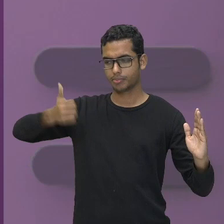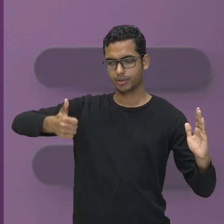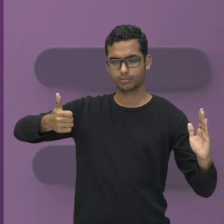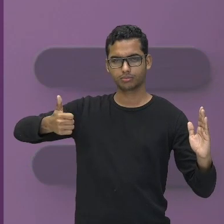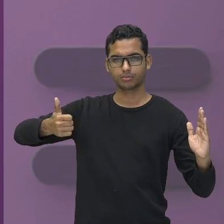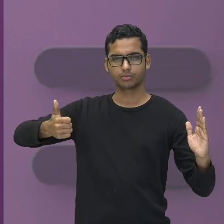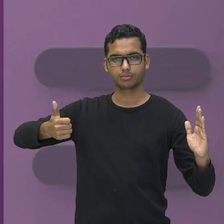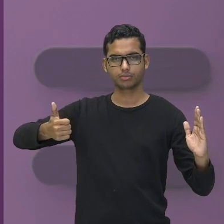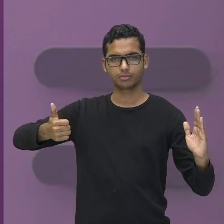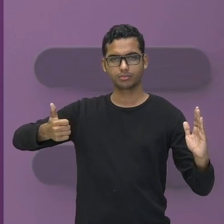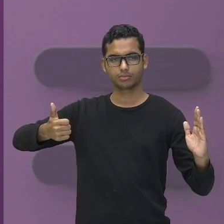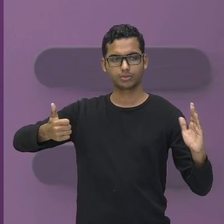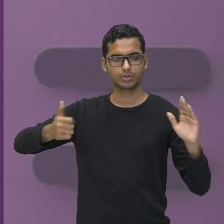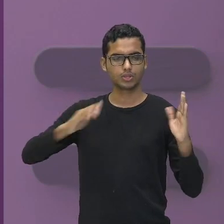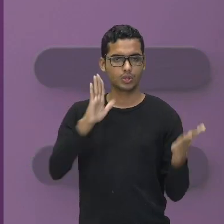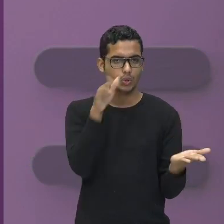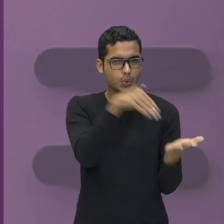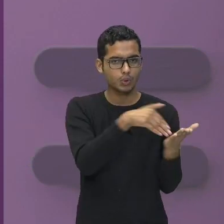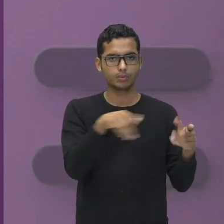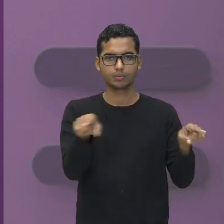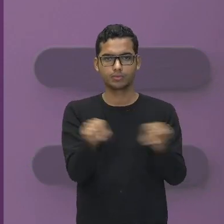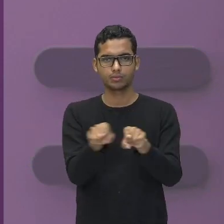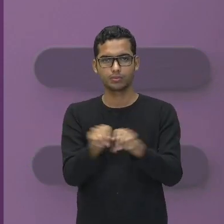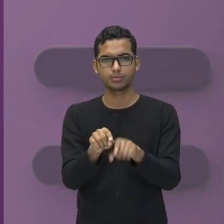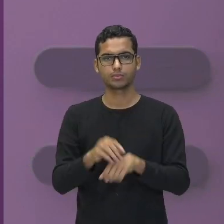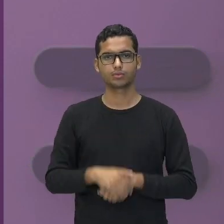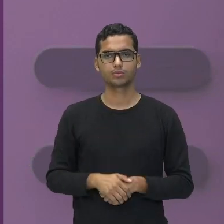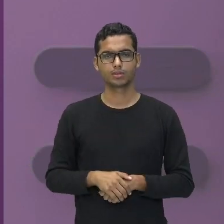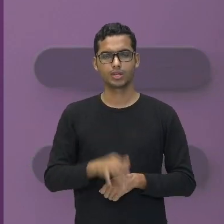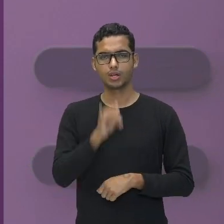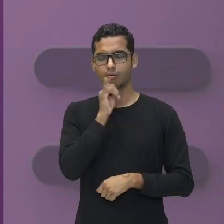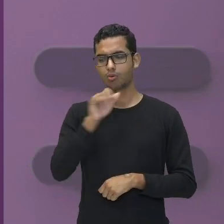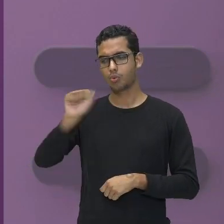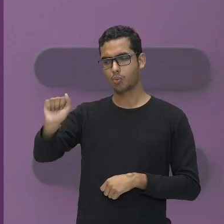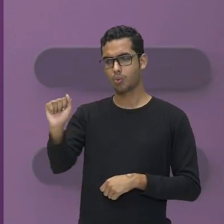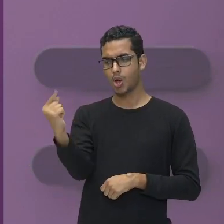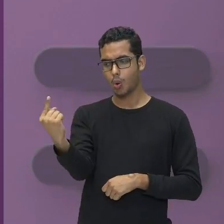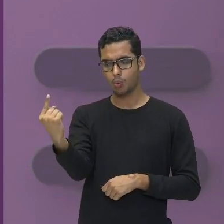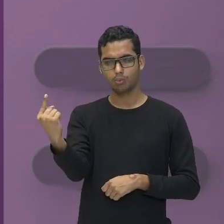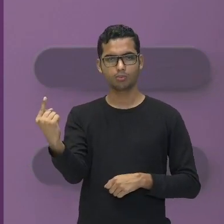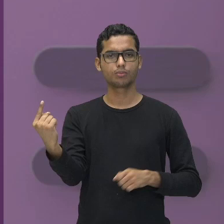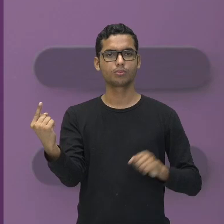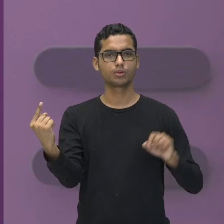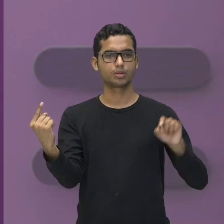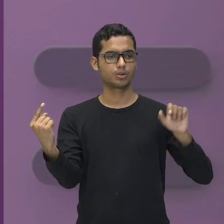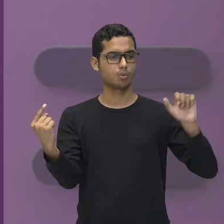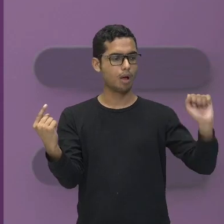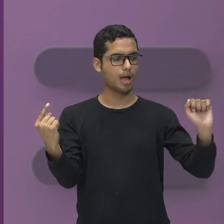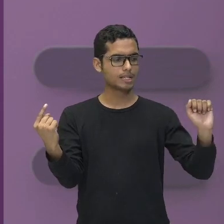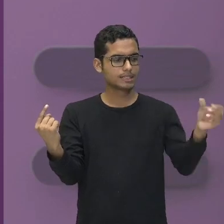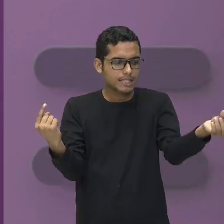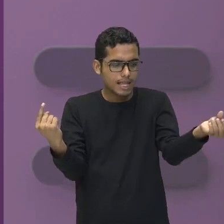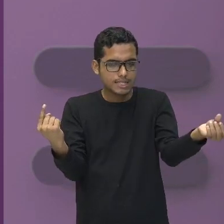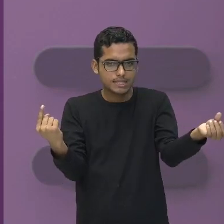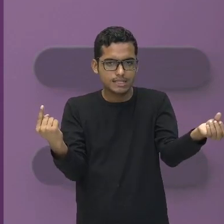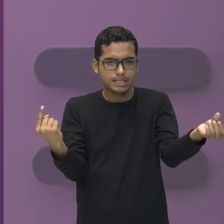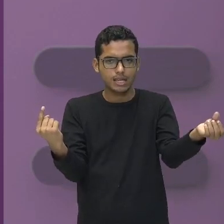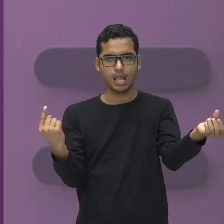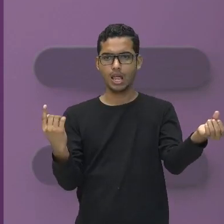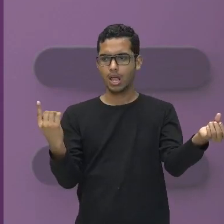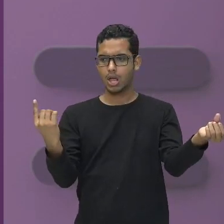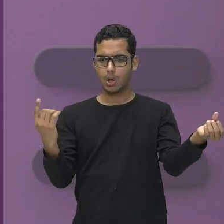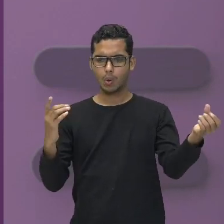e o último termo, ou seja, eu conheço o A1 e eu conheço o A6. Então, nós